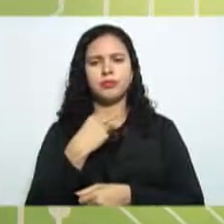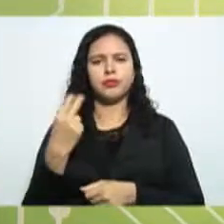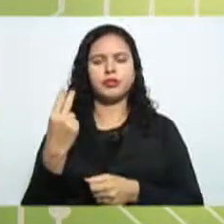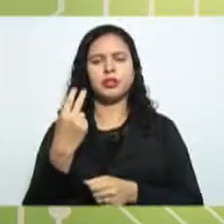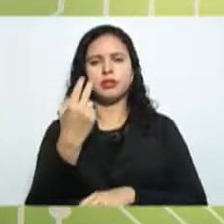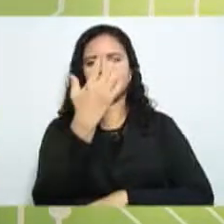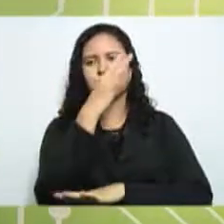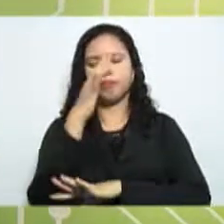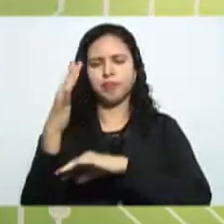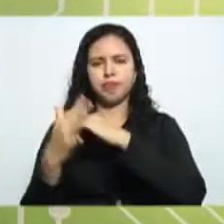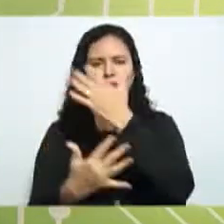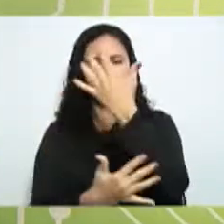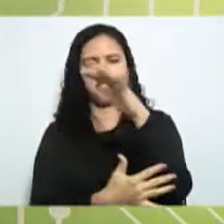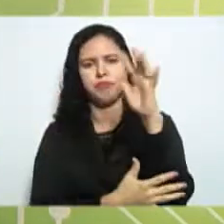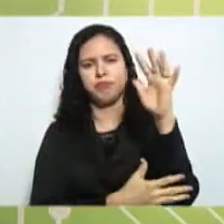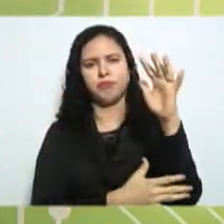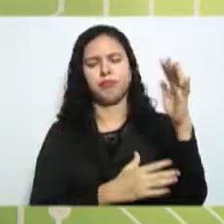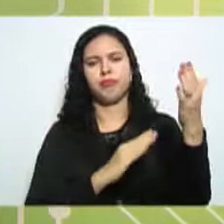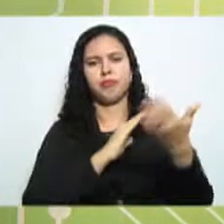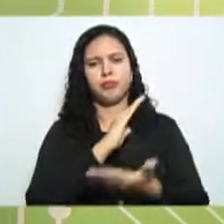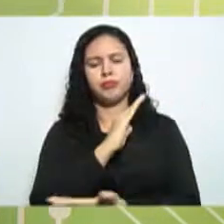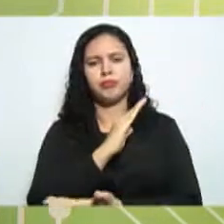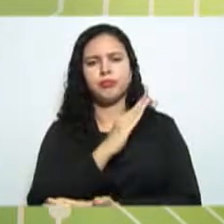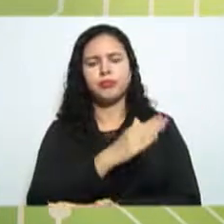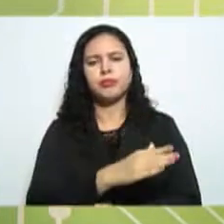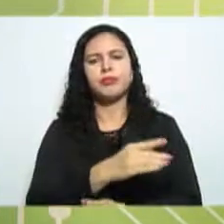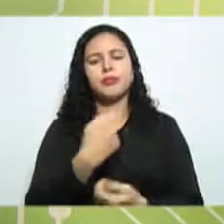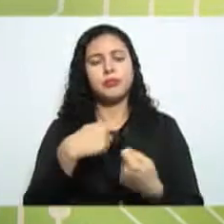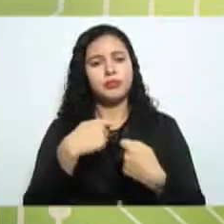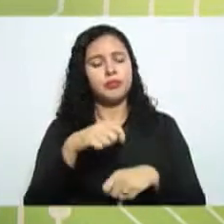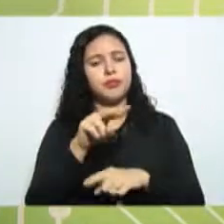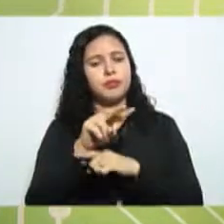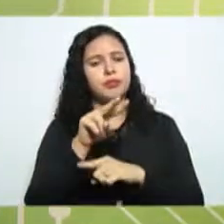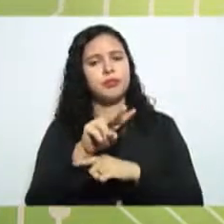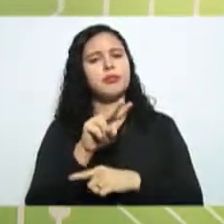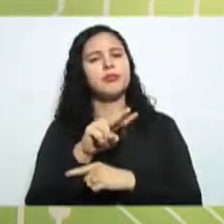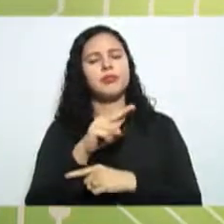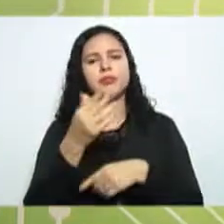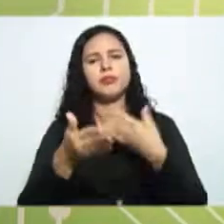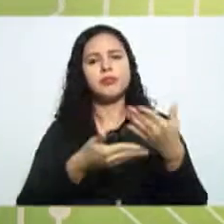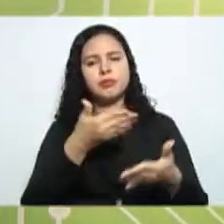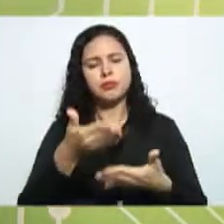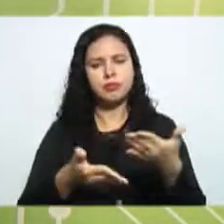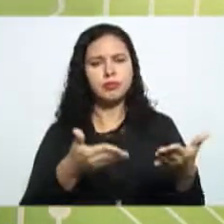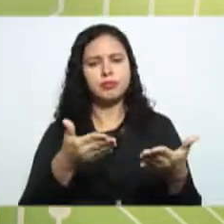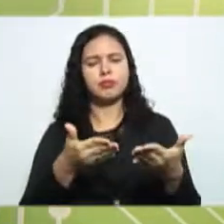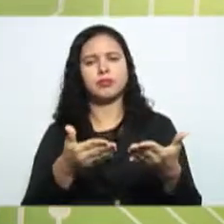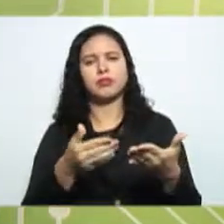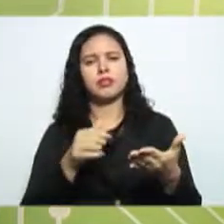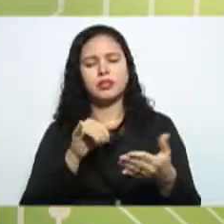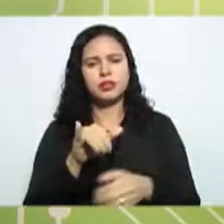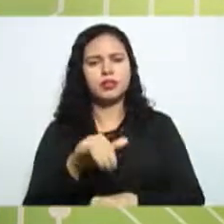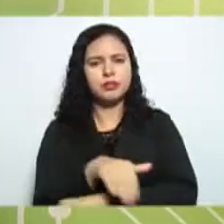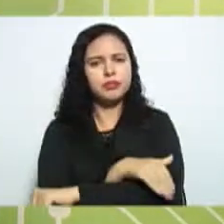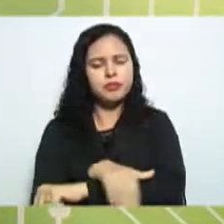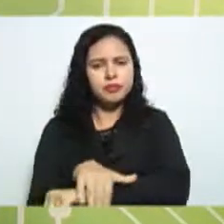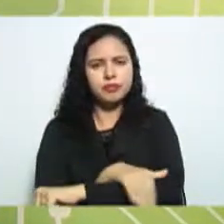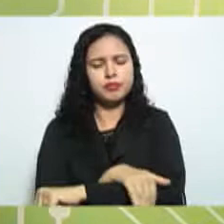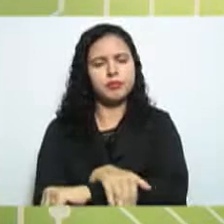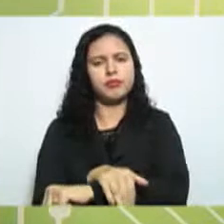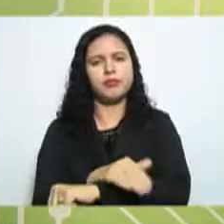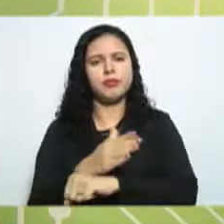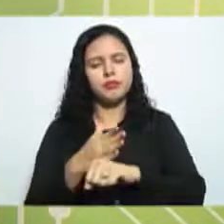Por isso que, quando a gente fala em ocupação, a gente pensa também em preservação. E ao mesmo tempo que a gente está abrindo estradas e falando da